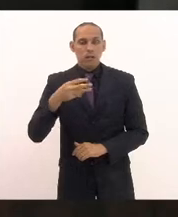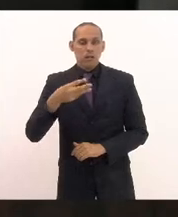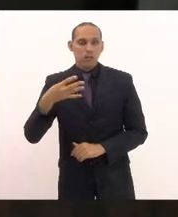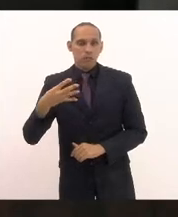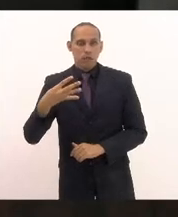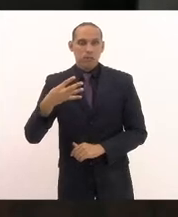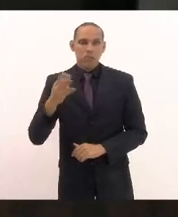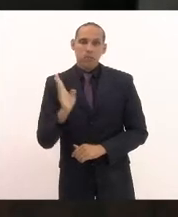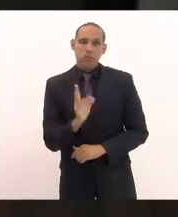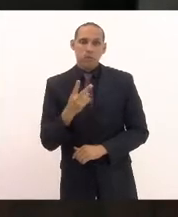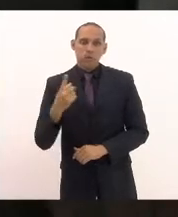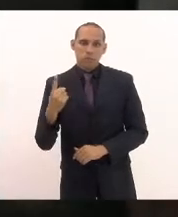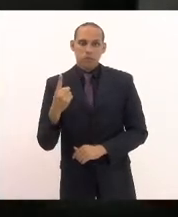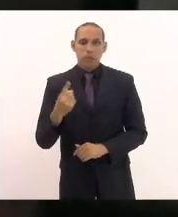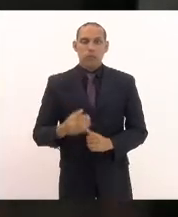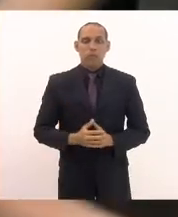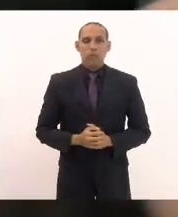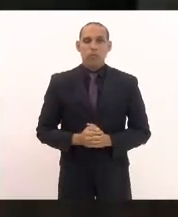5034/2021,